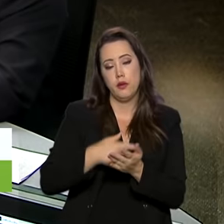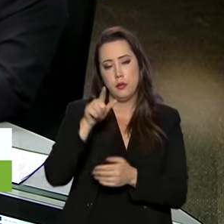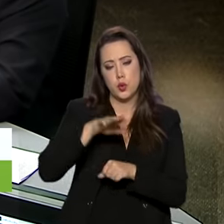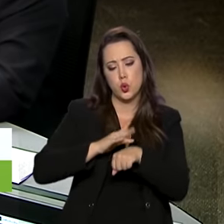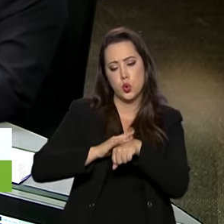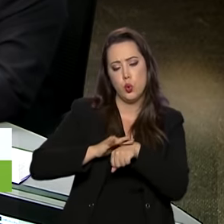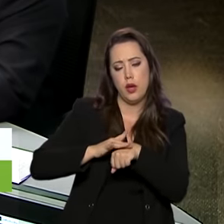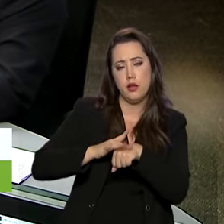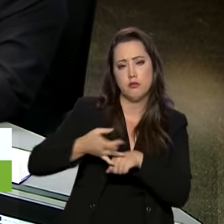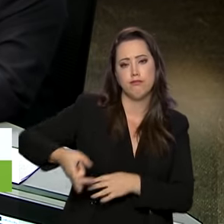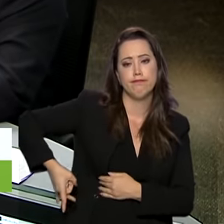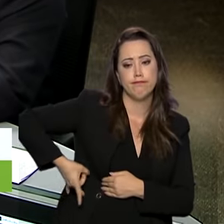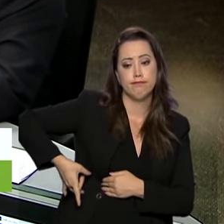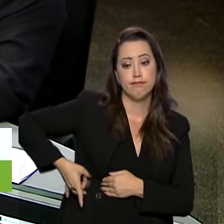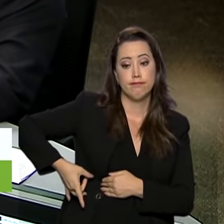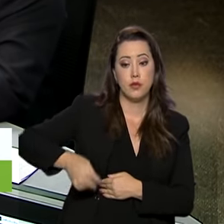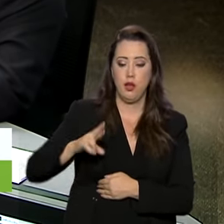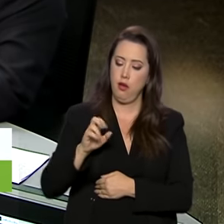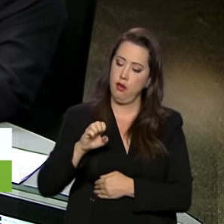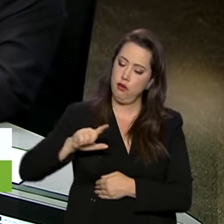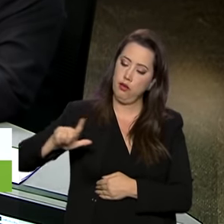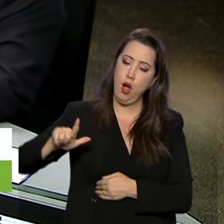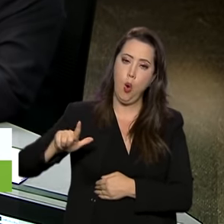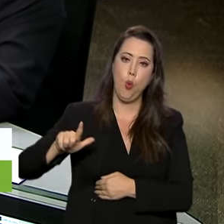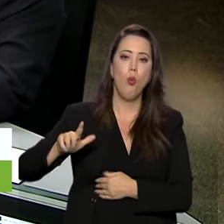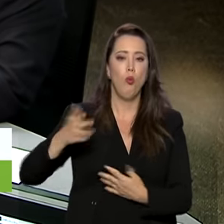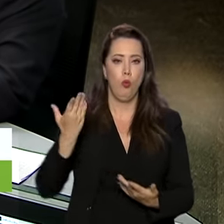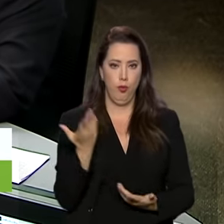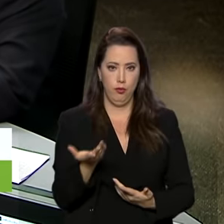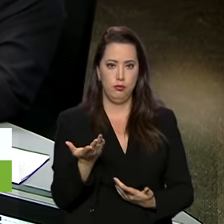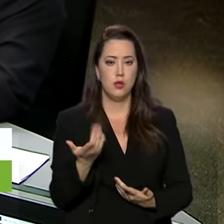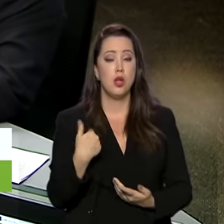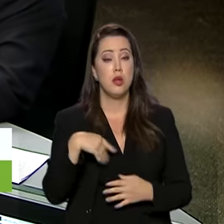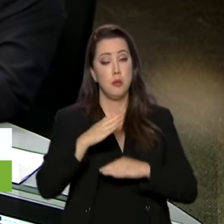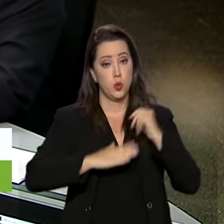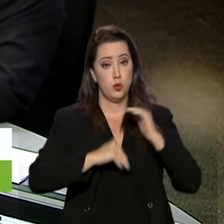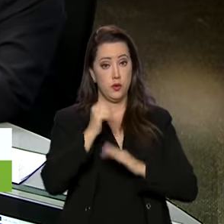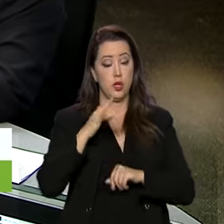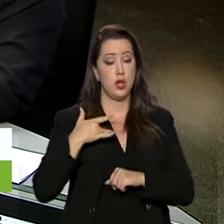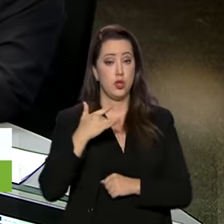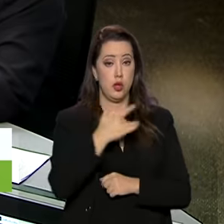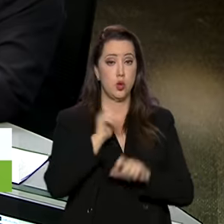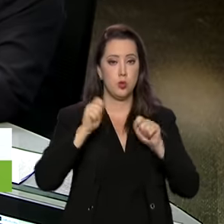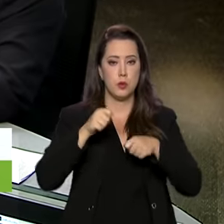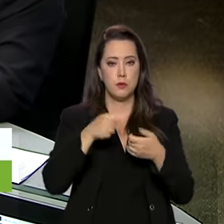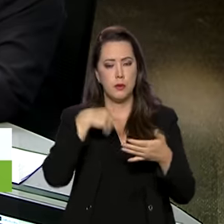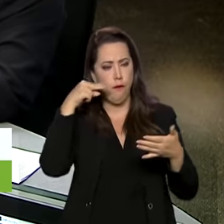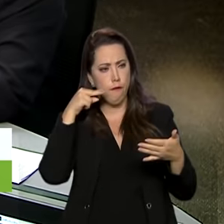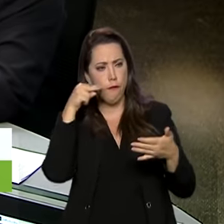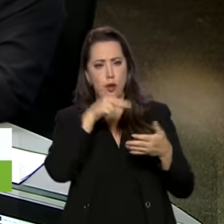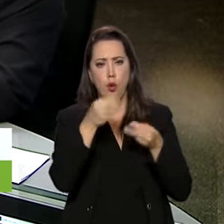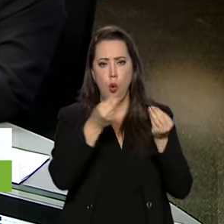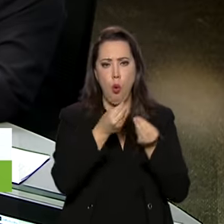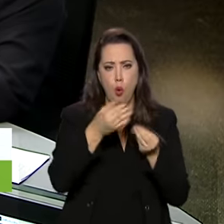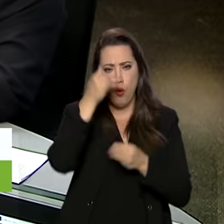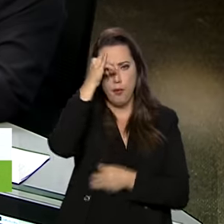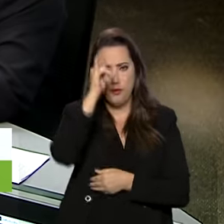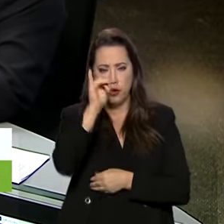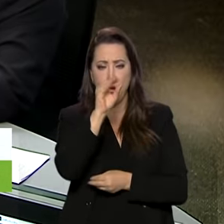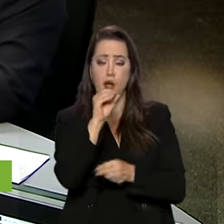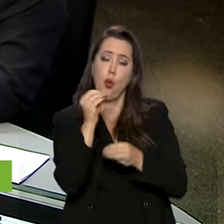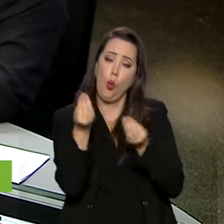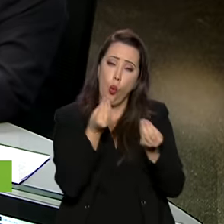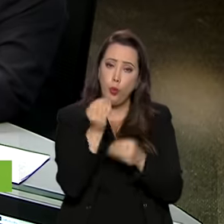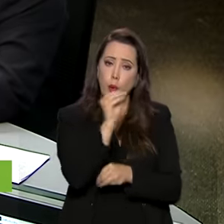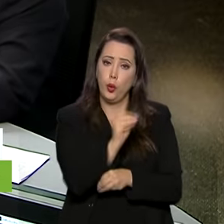linha de cuidado auxilia gestores da organização dos cuidados para os profissionais de saúde ela é um instrumento que ajuda na prevenção e tratamento dos